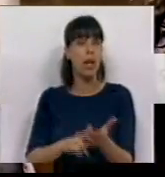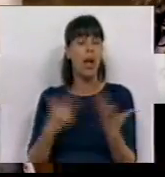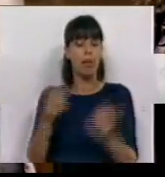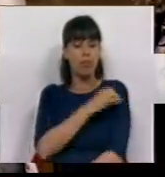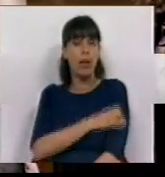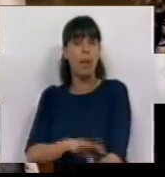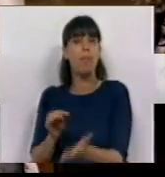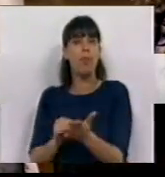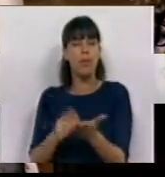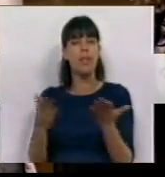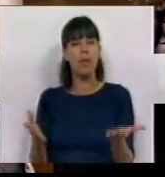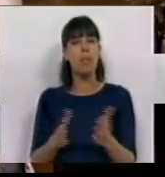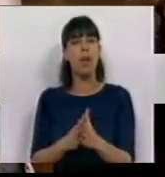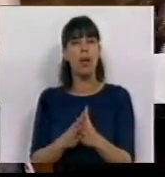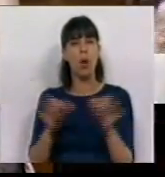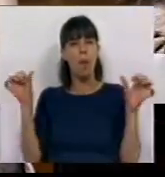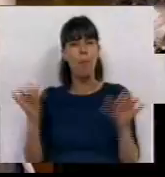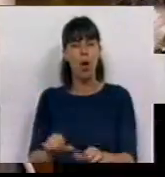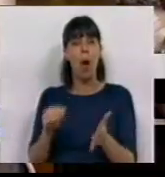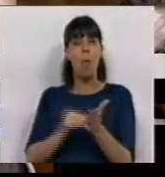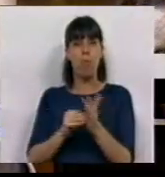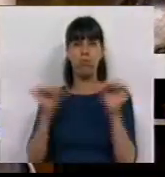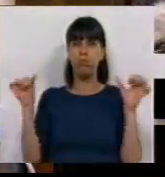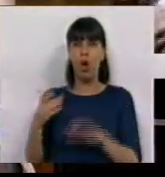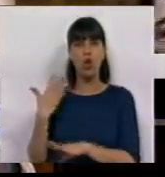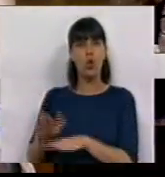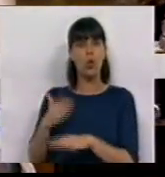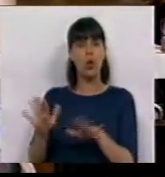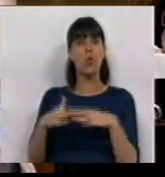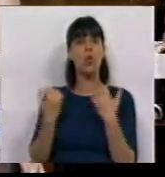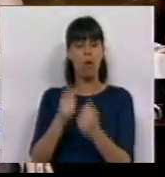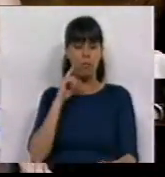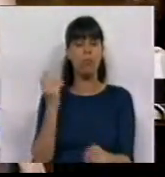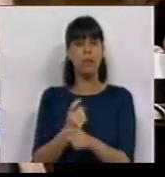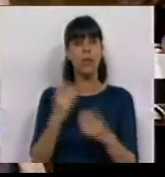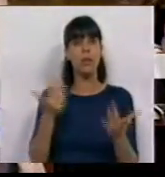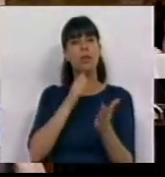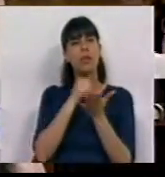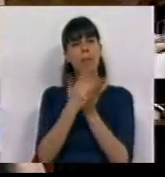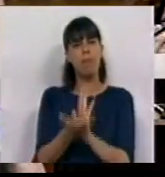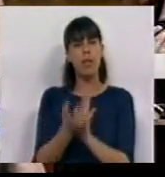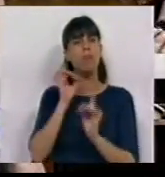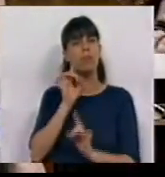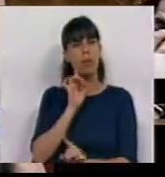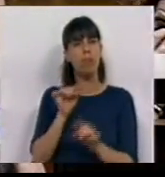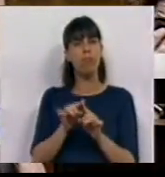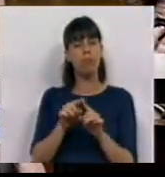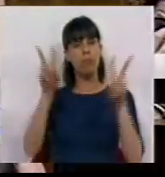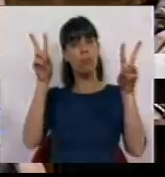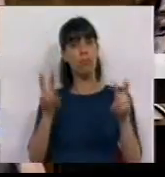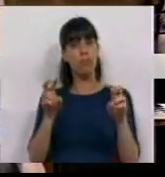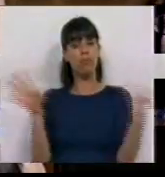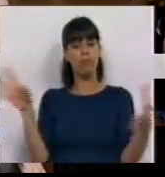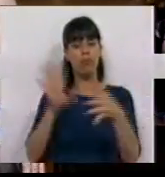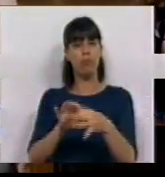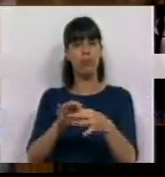de empobrecimento, da agudização da pobreza e da exclusão social que exige medidas importantes, designadamente